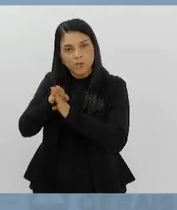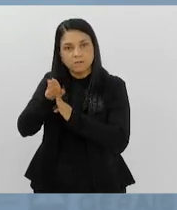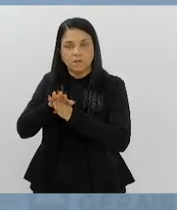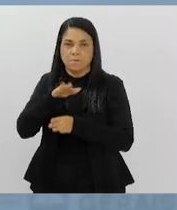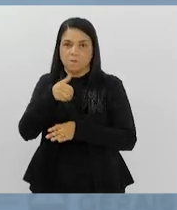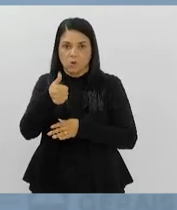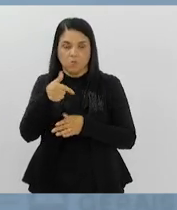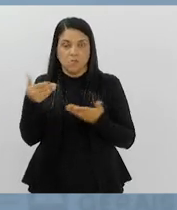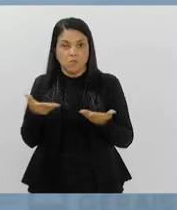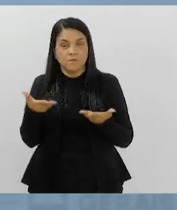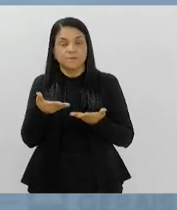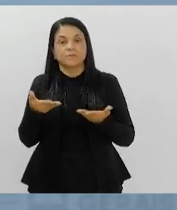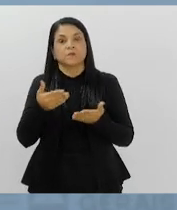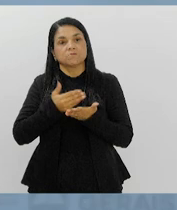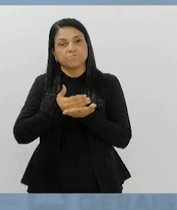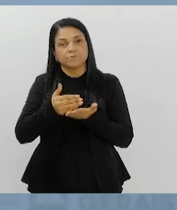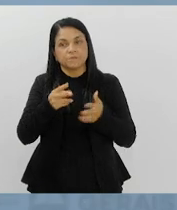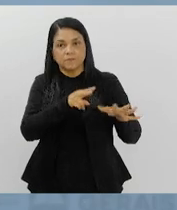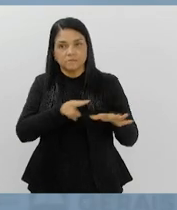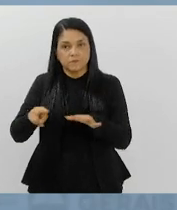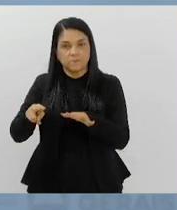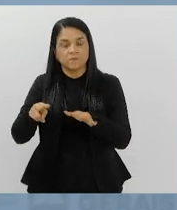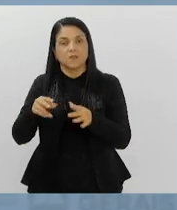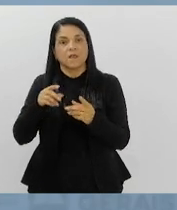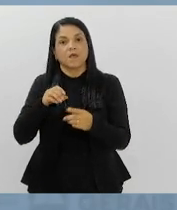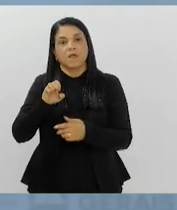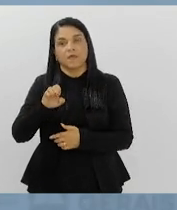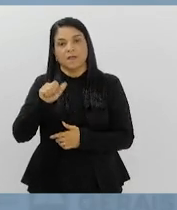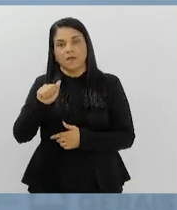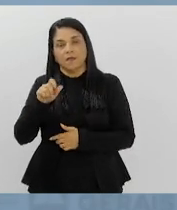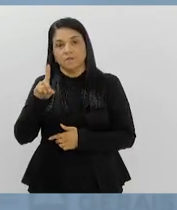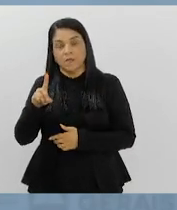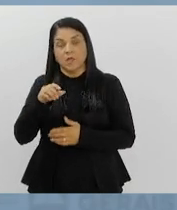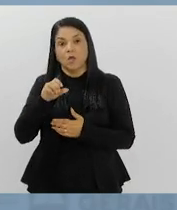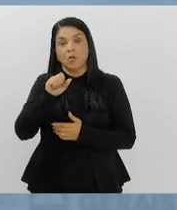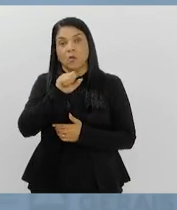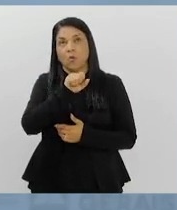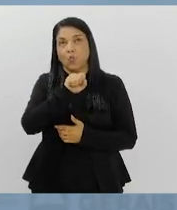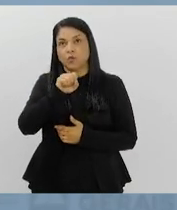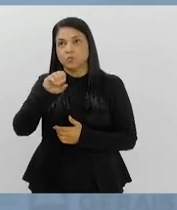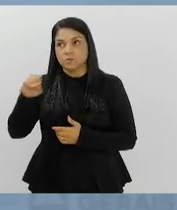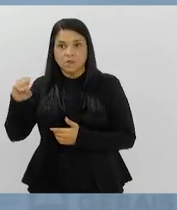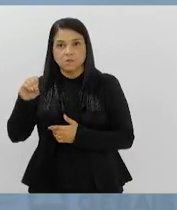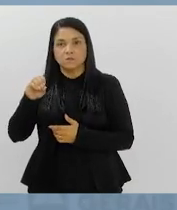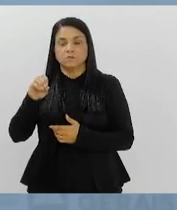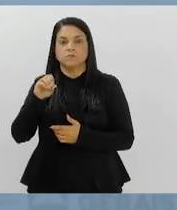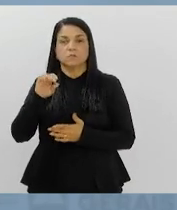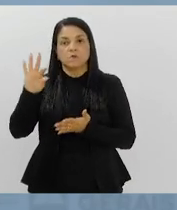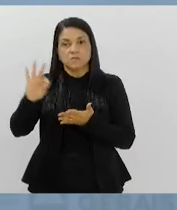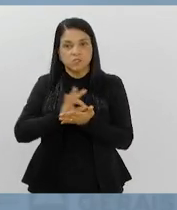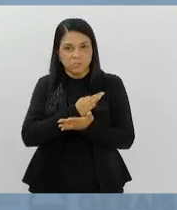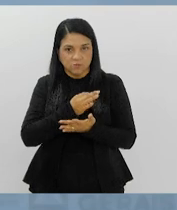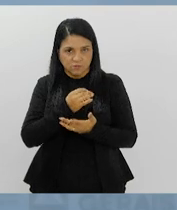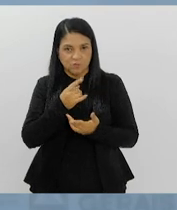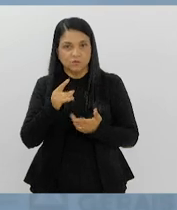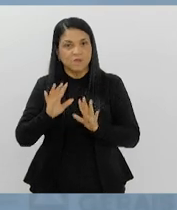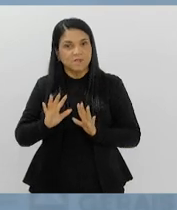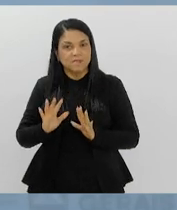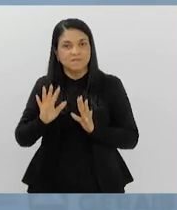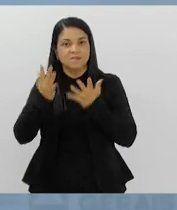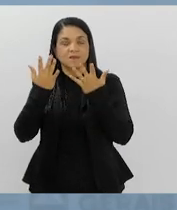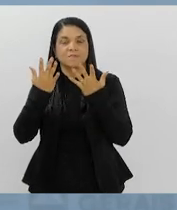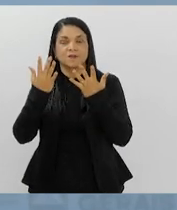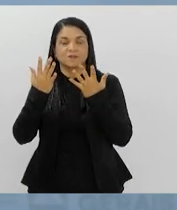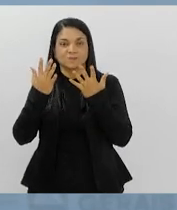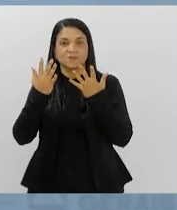início dessa semana, esse projeto em EAD do ensino à distância. Já temos mais de 800 inscritos. Então, a gente está celebrando, né, Kellen e Grazi, é